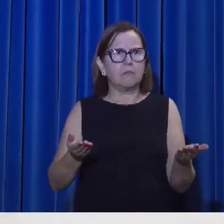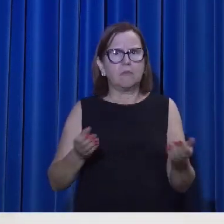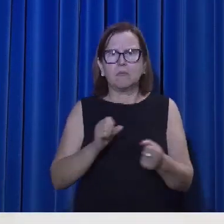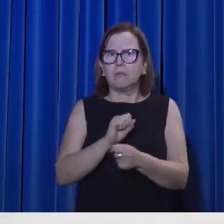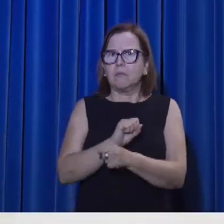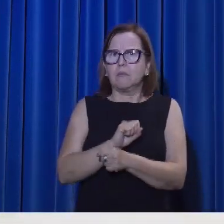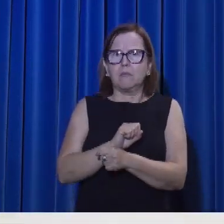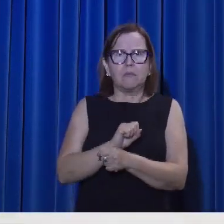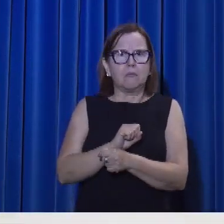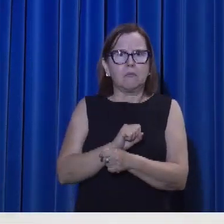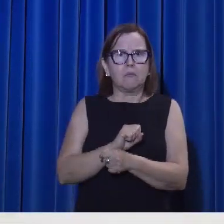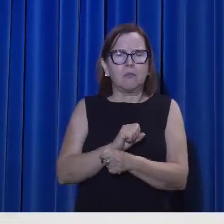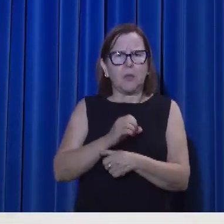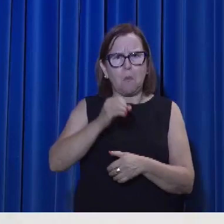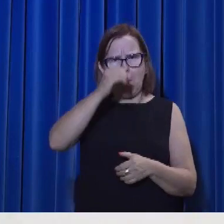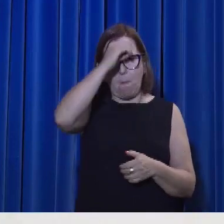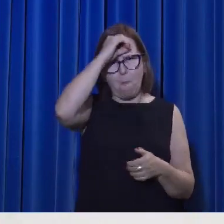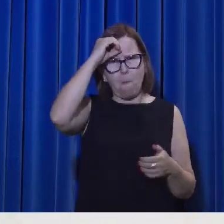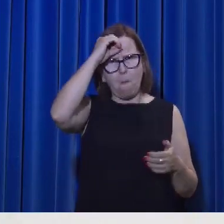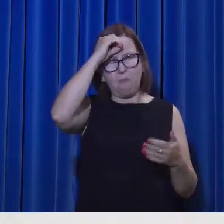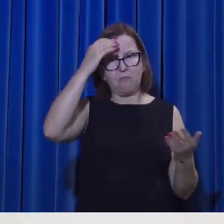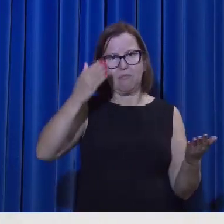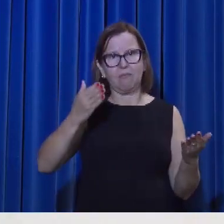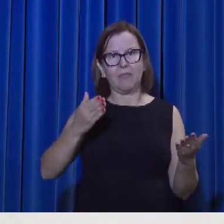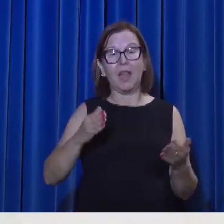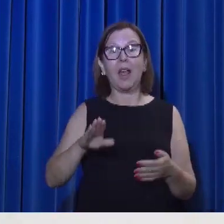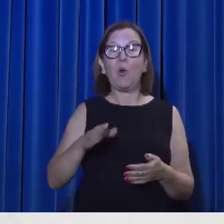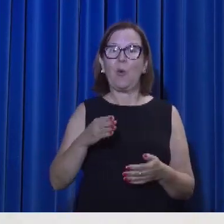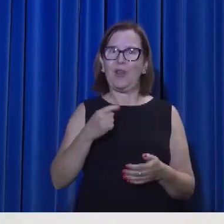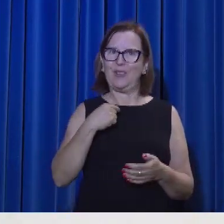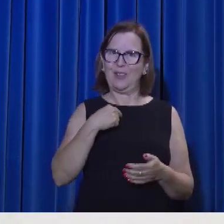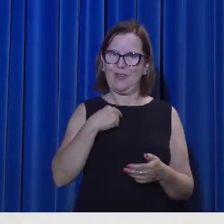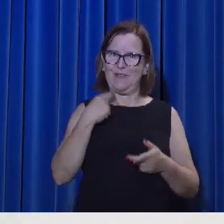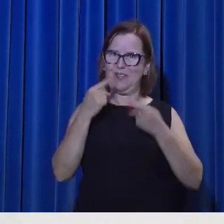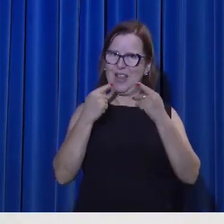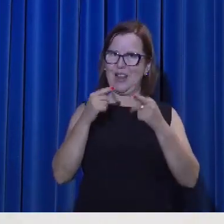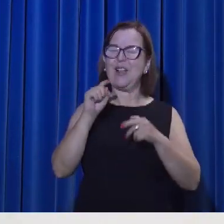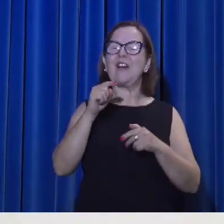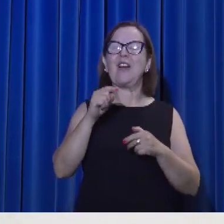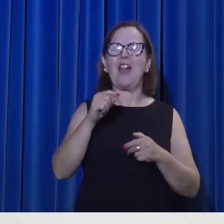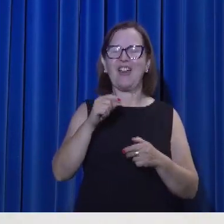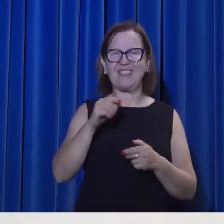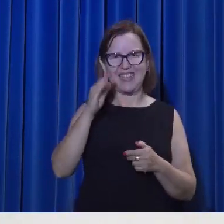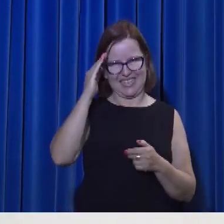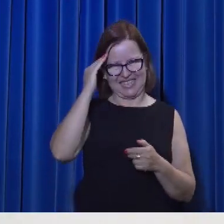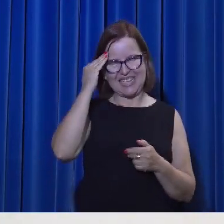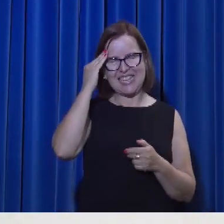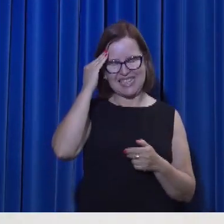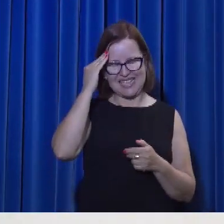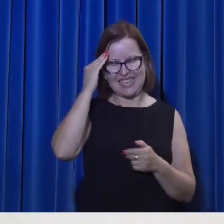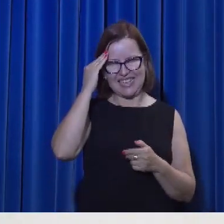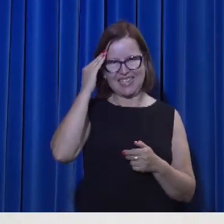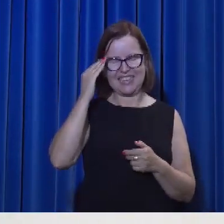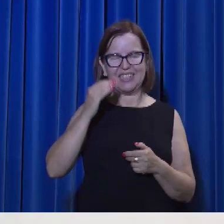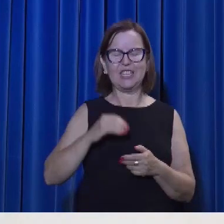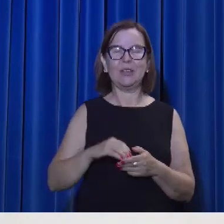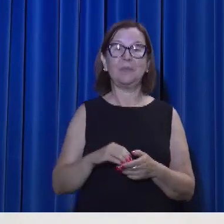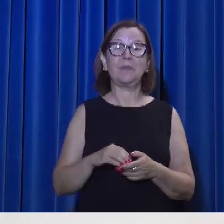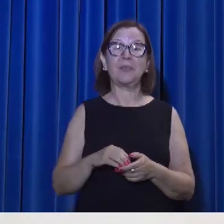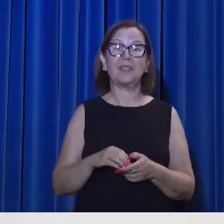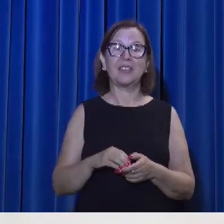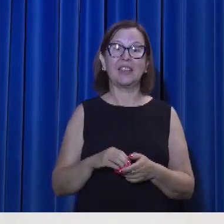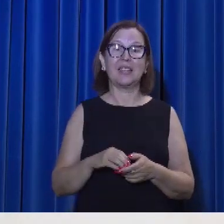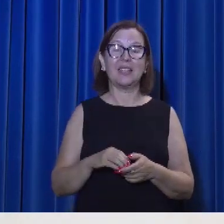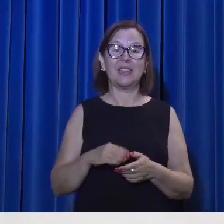absorver nada. Então, quando eu falo, vocês entendem o que está na minha mente. É por isso que, então,